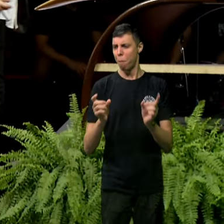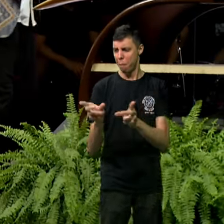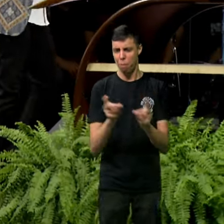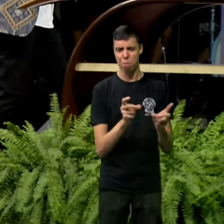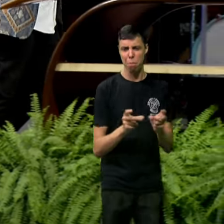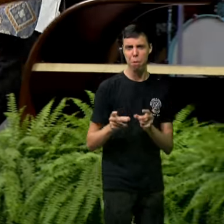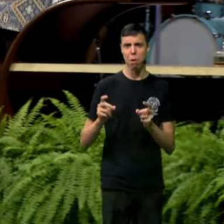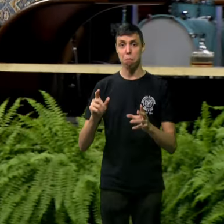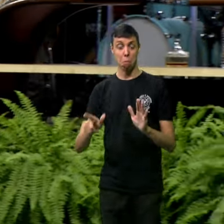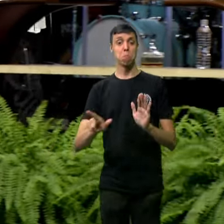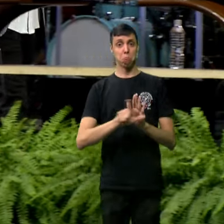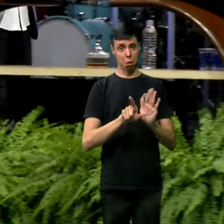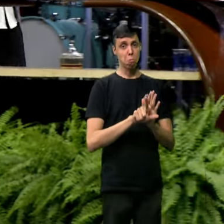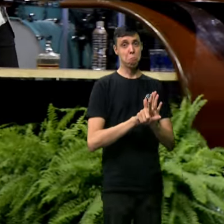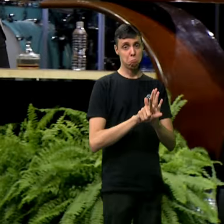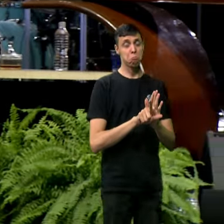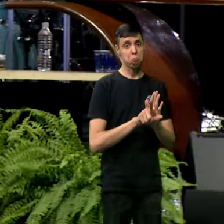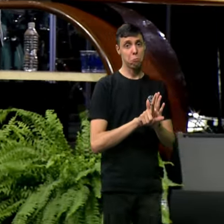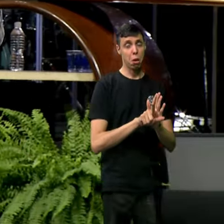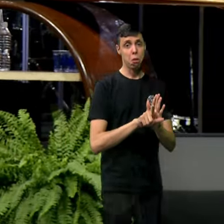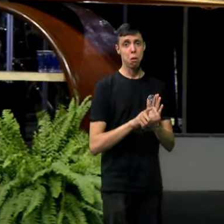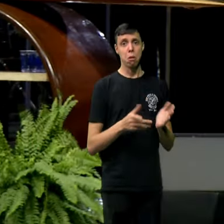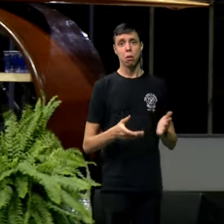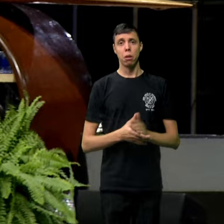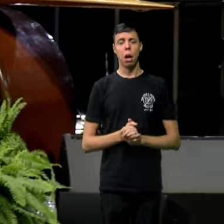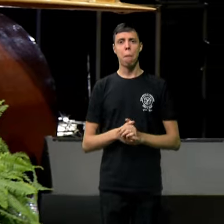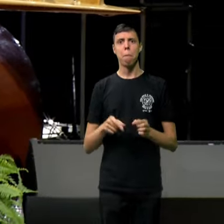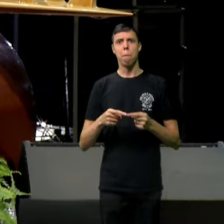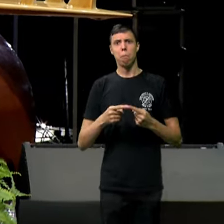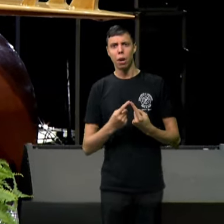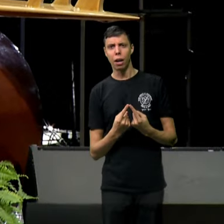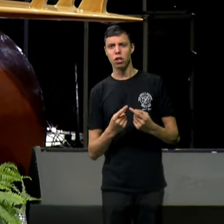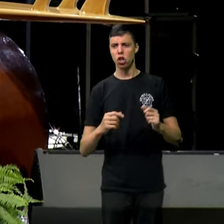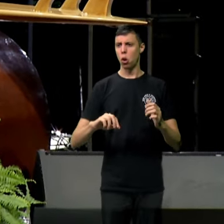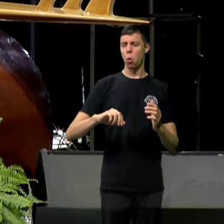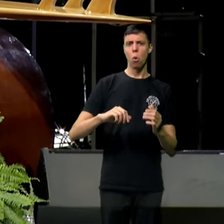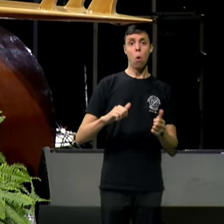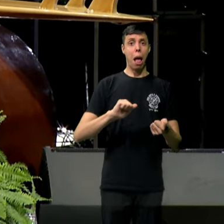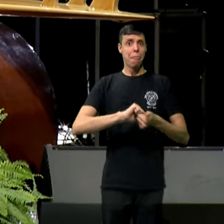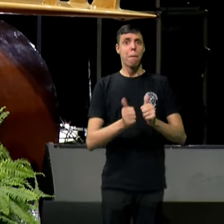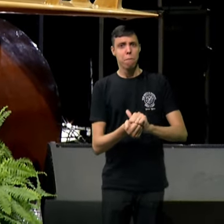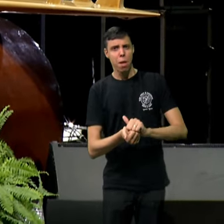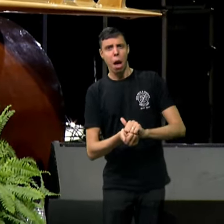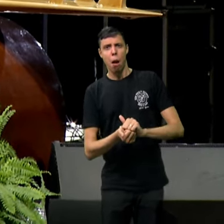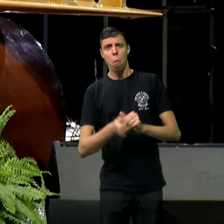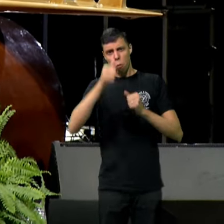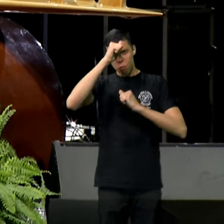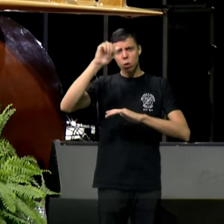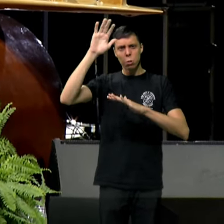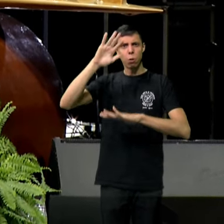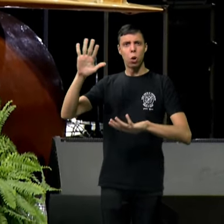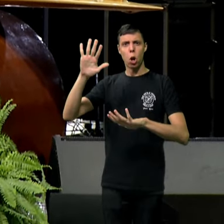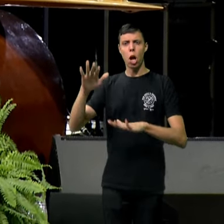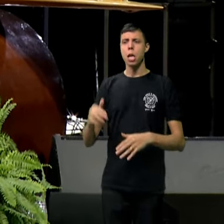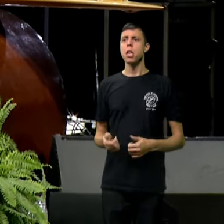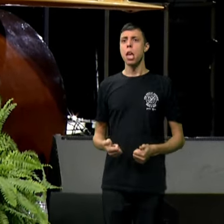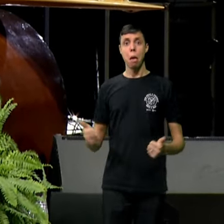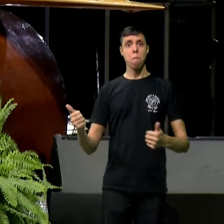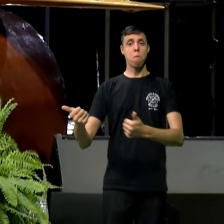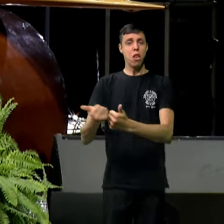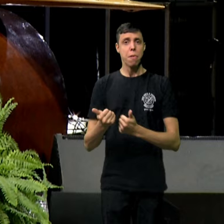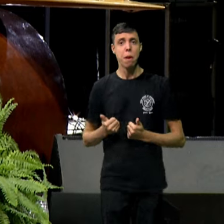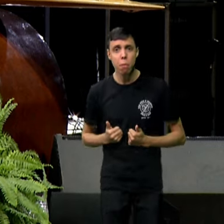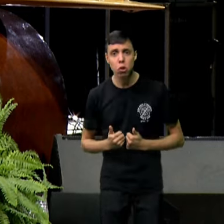tudo legal. Mas o que eu estou falando de um princípio espiritual? Porque a Bíblia diz que quem toma emprestado